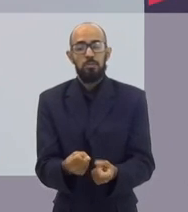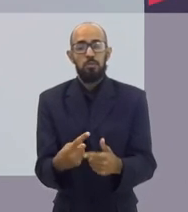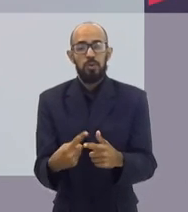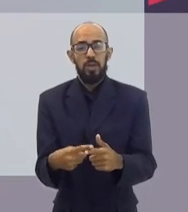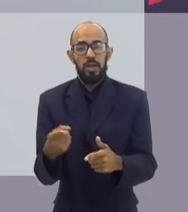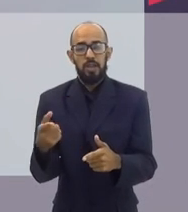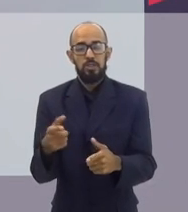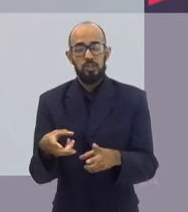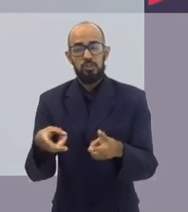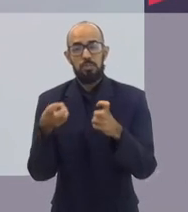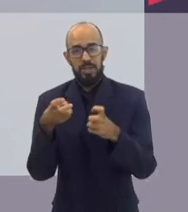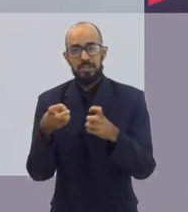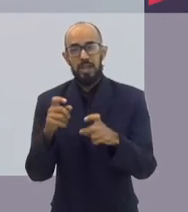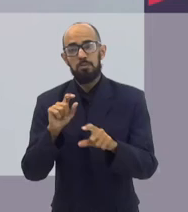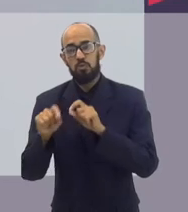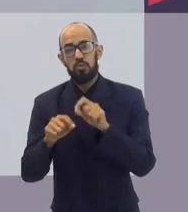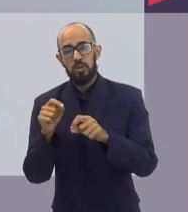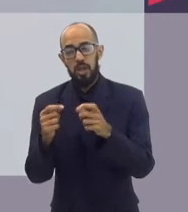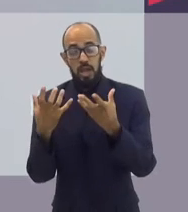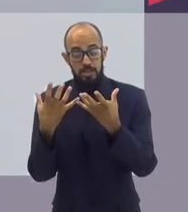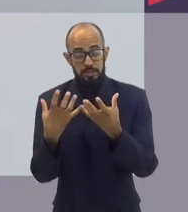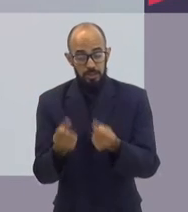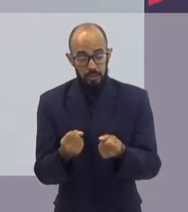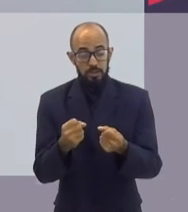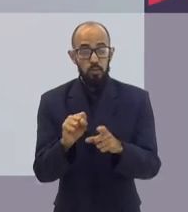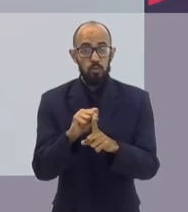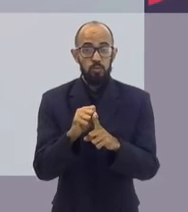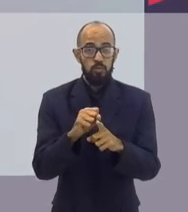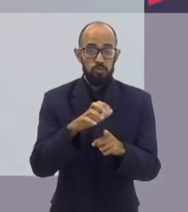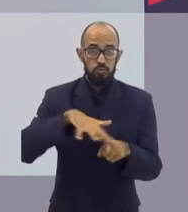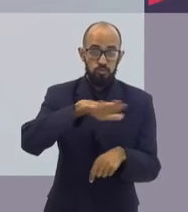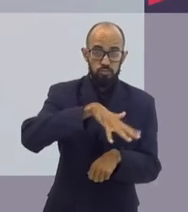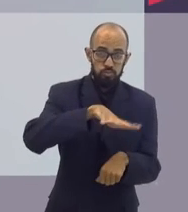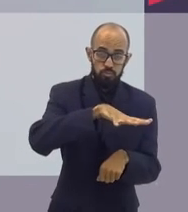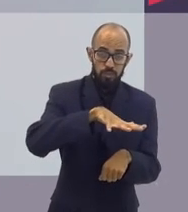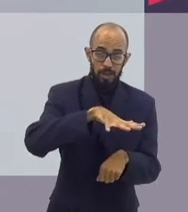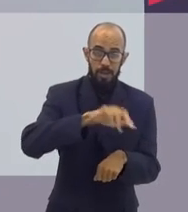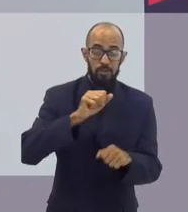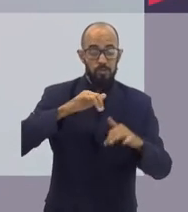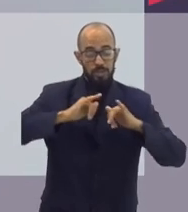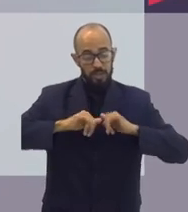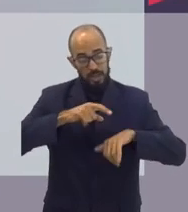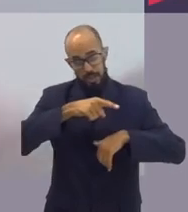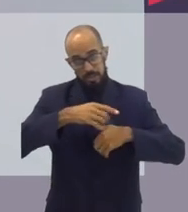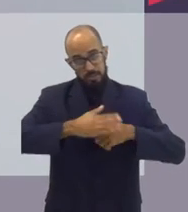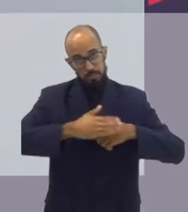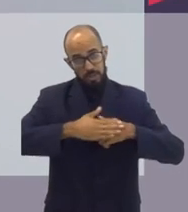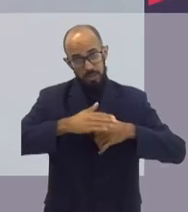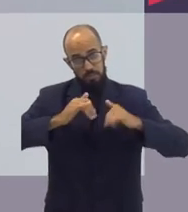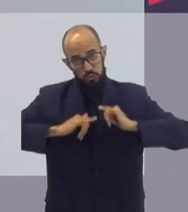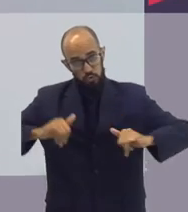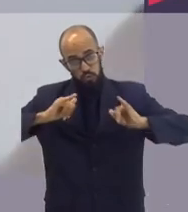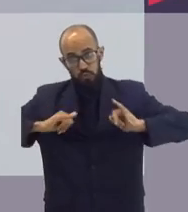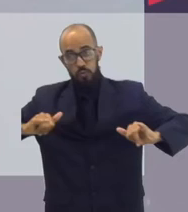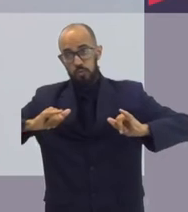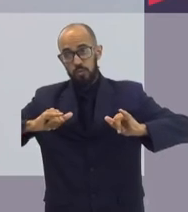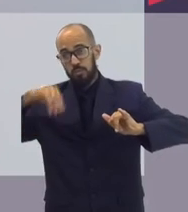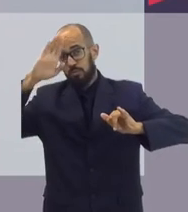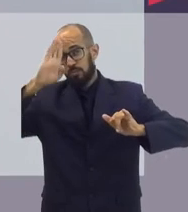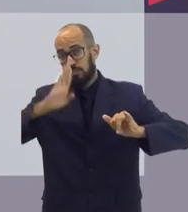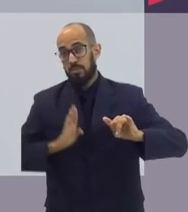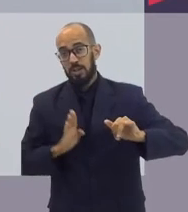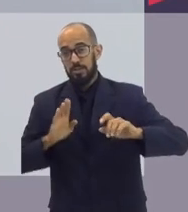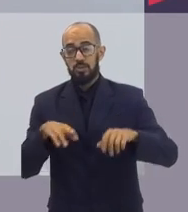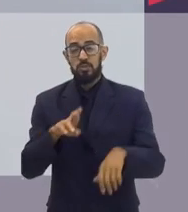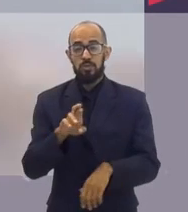a validade, né, validação pela sociedade, e a sociedade que divulga, distribui no país